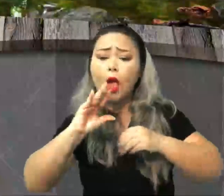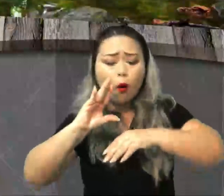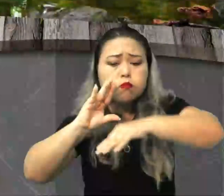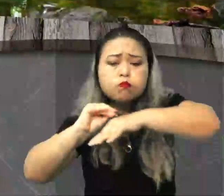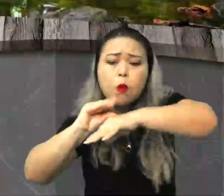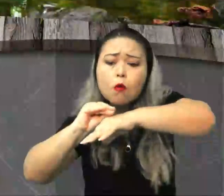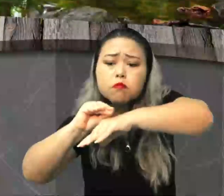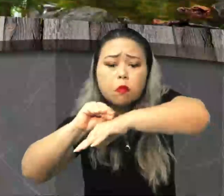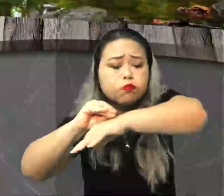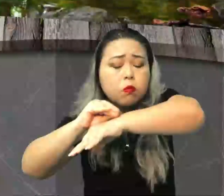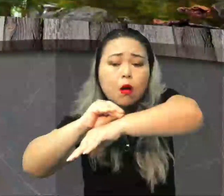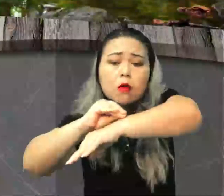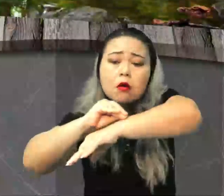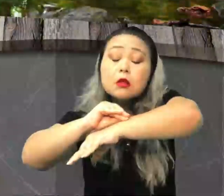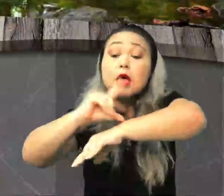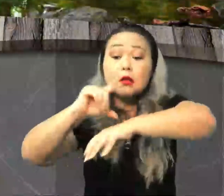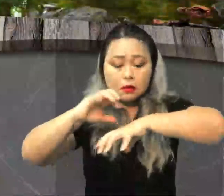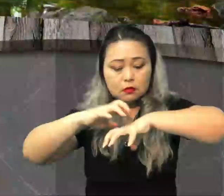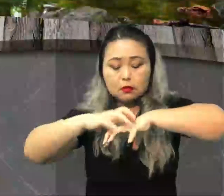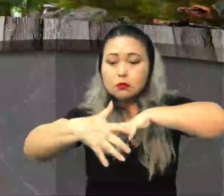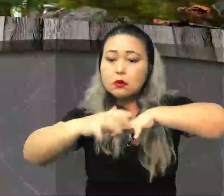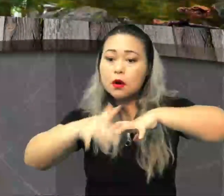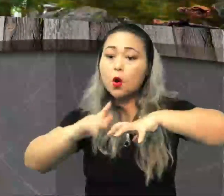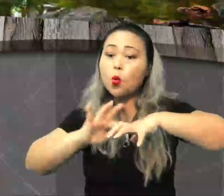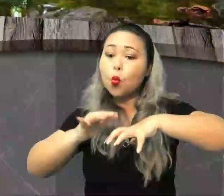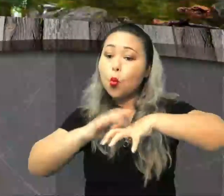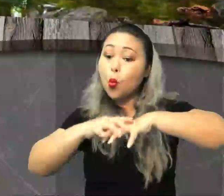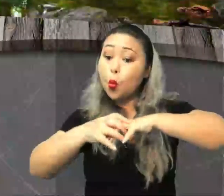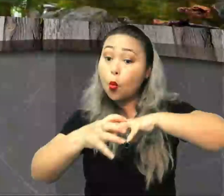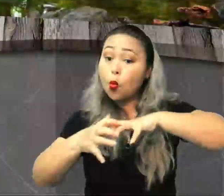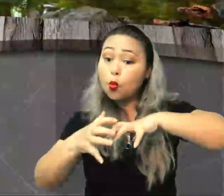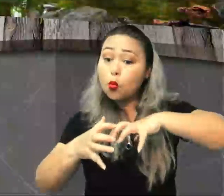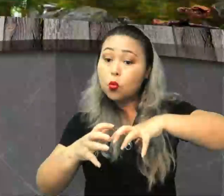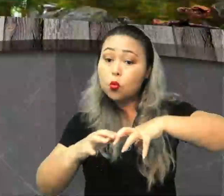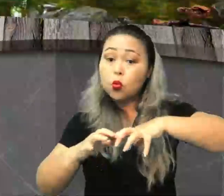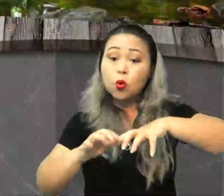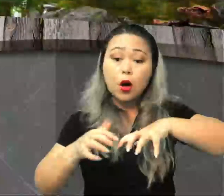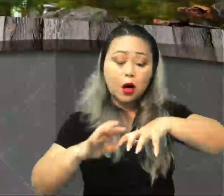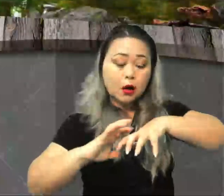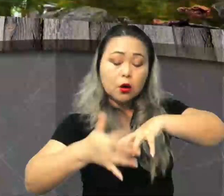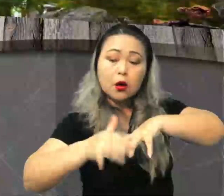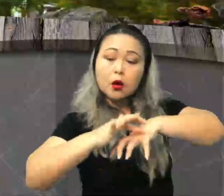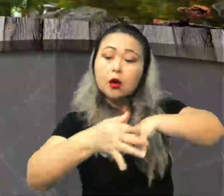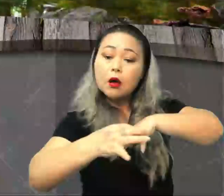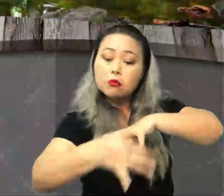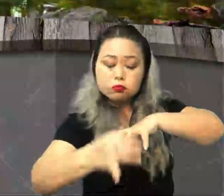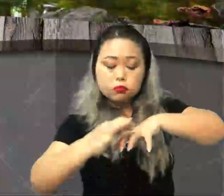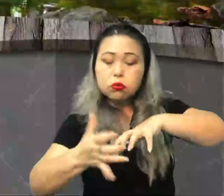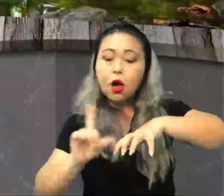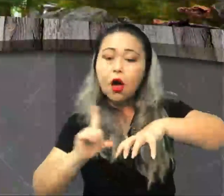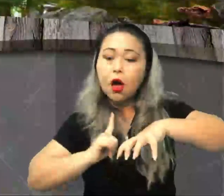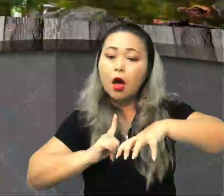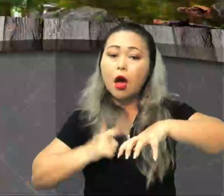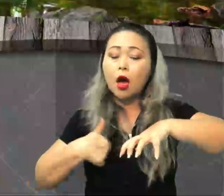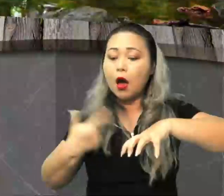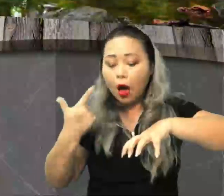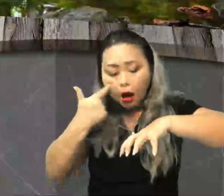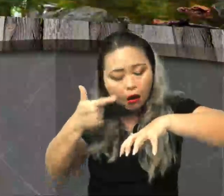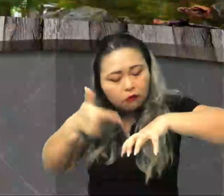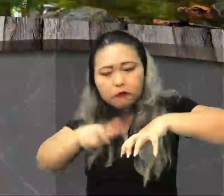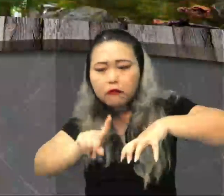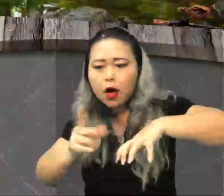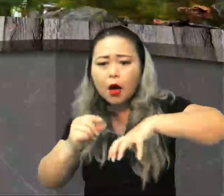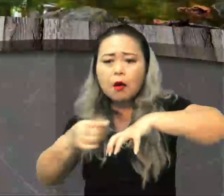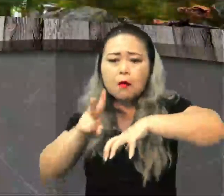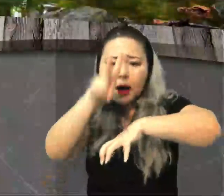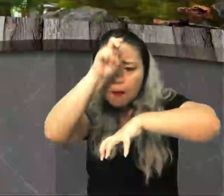todos os artrópodes, tá certo? É um exoesqueleto. Quando você vai ver um inseto, uma barata,